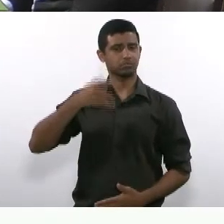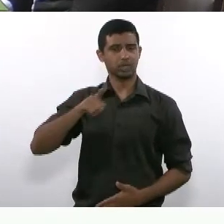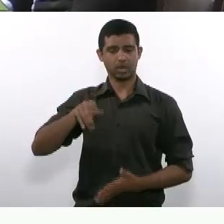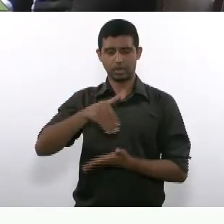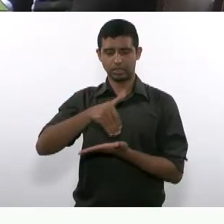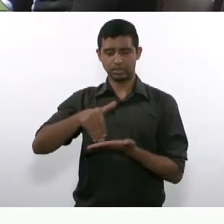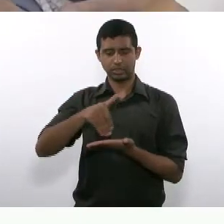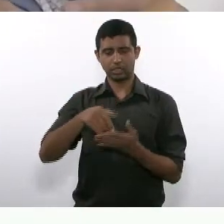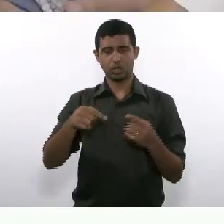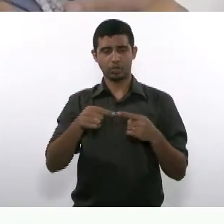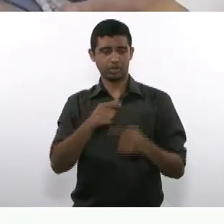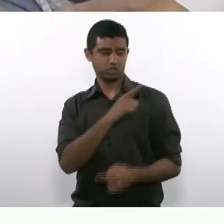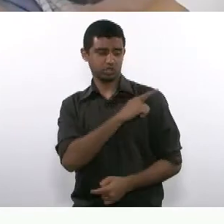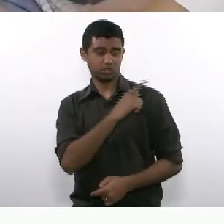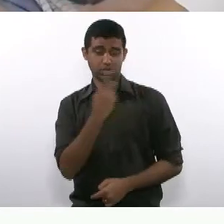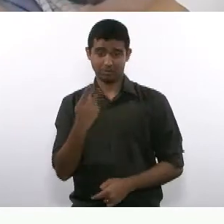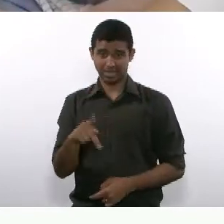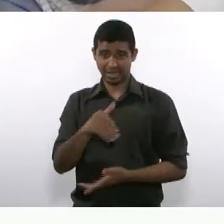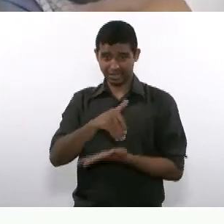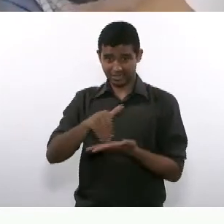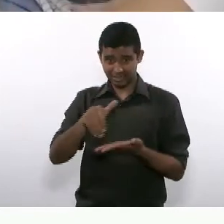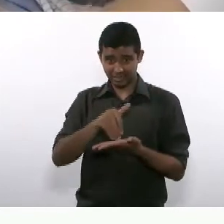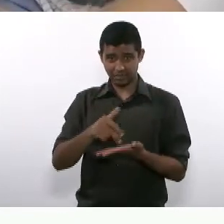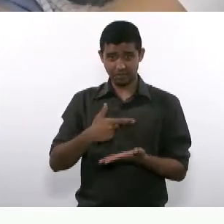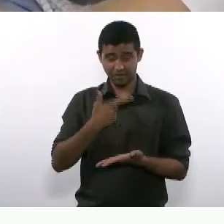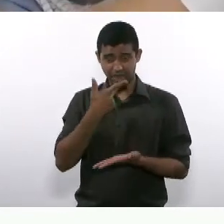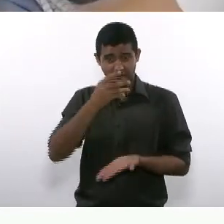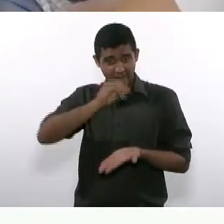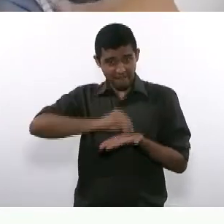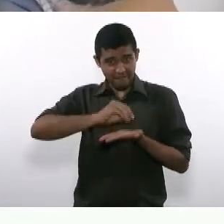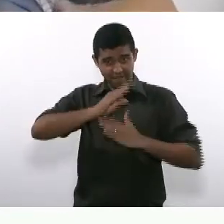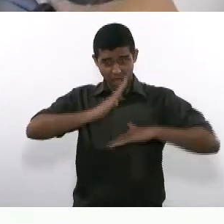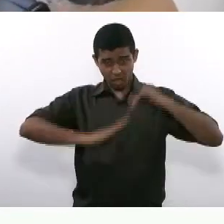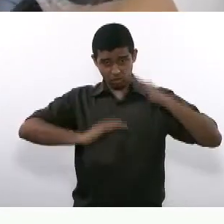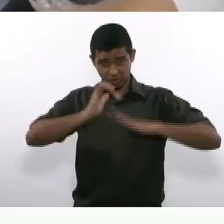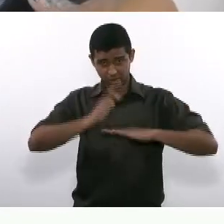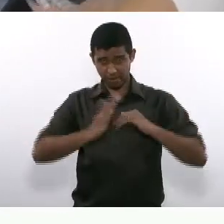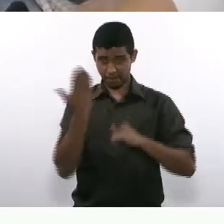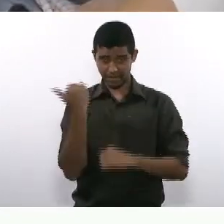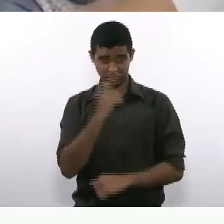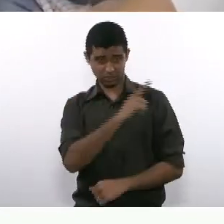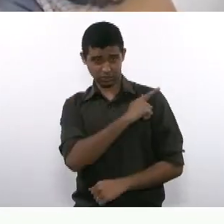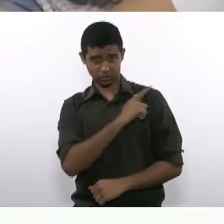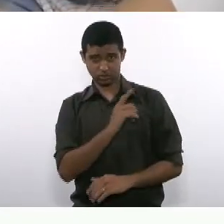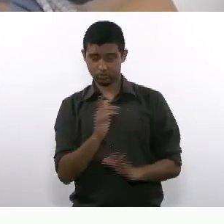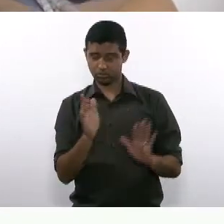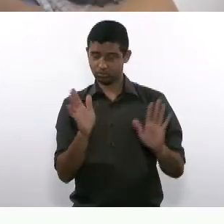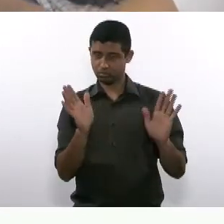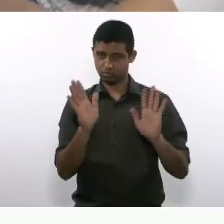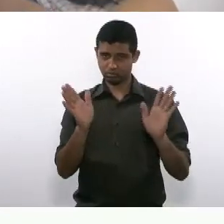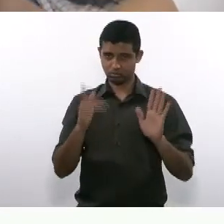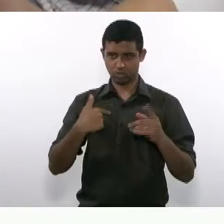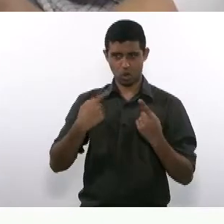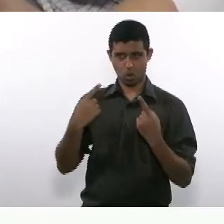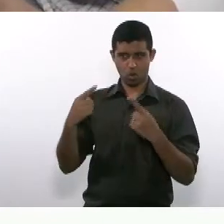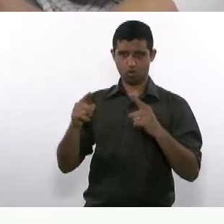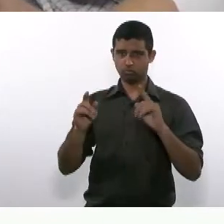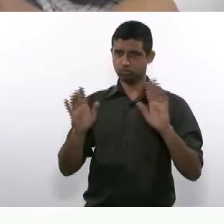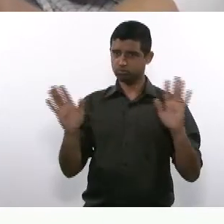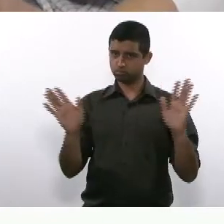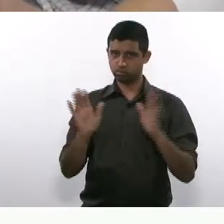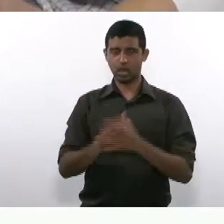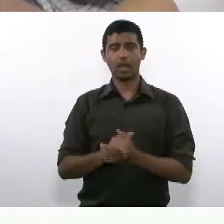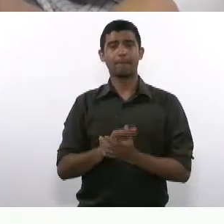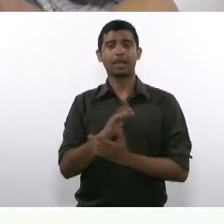própria secretaria. A gente não era por falta de capacidade dos gestores anteriores, longe de mim falar mal de alguém aqui, mas não